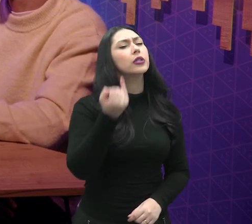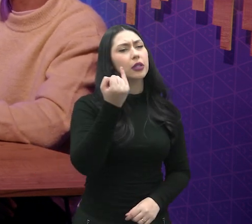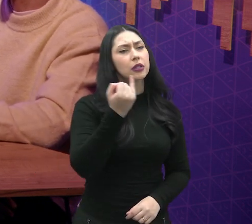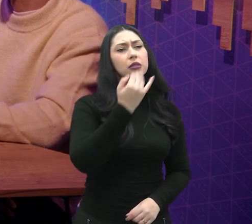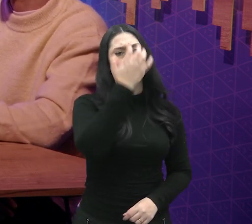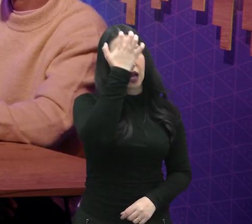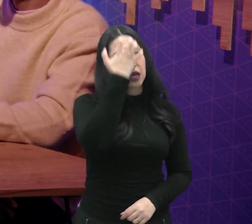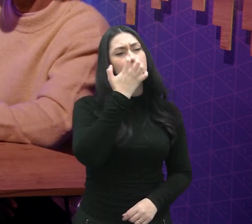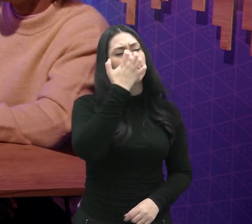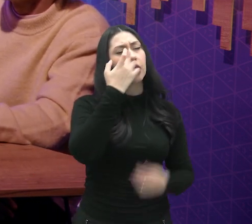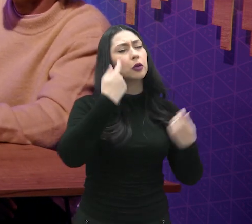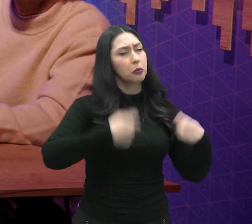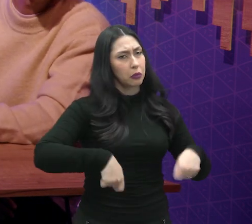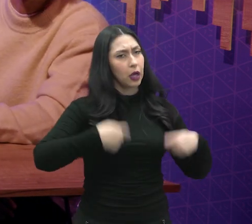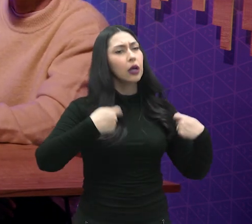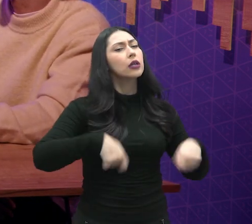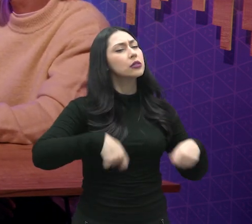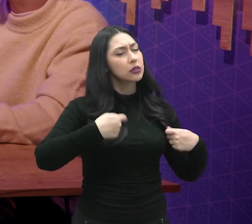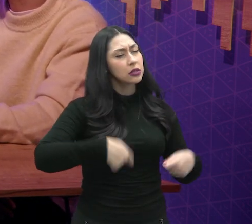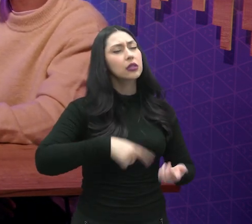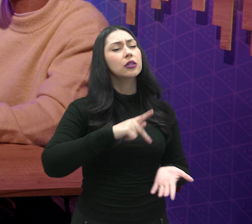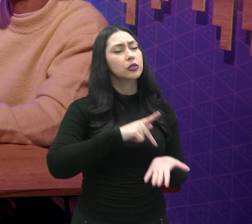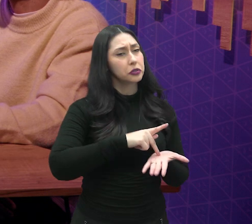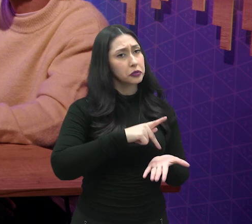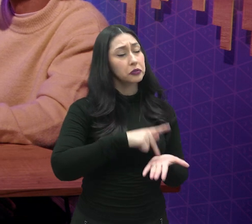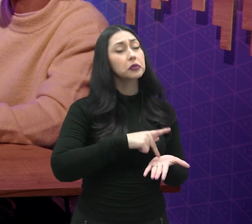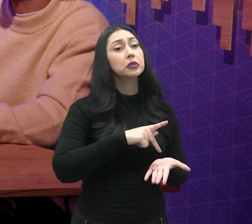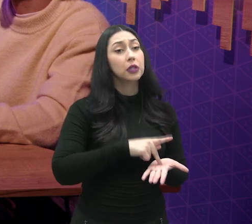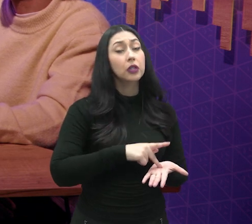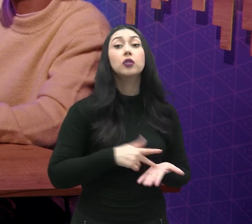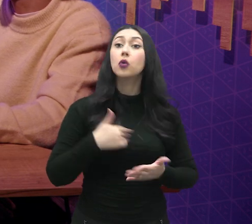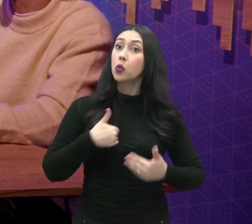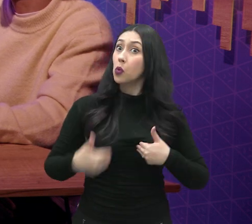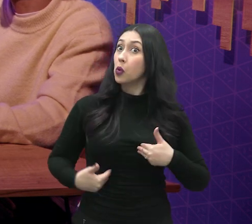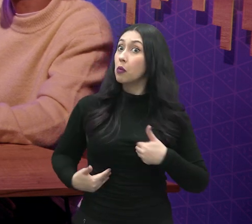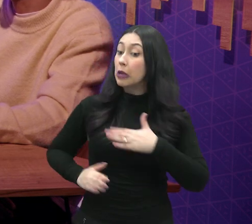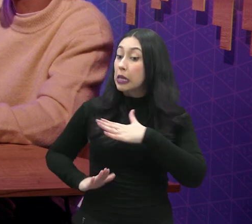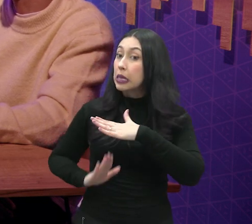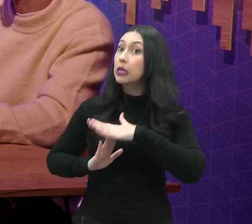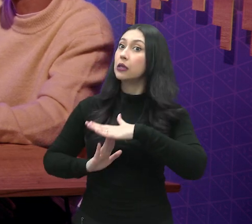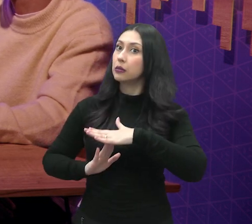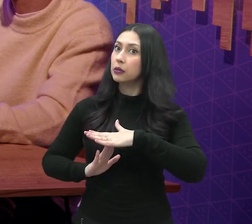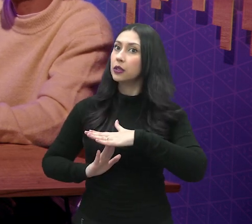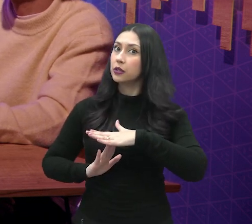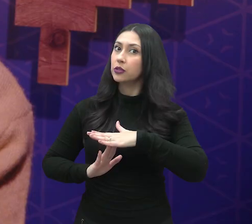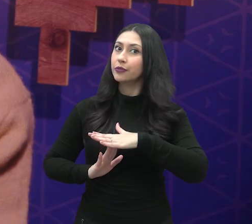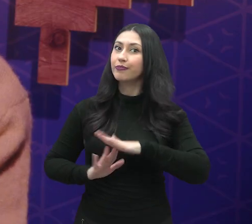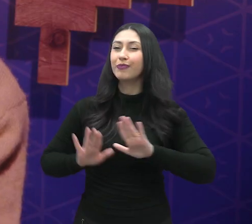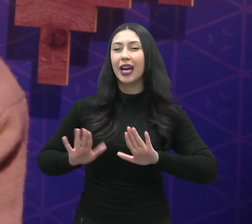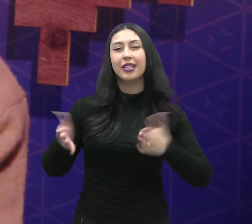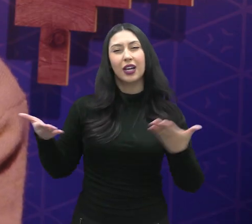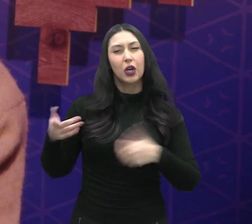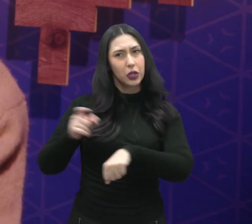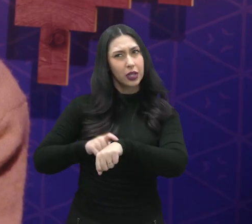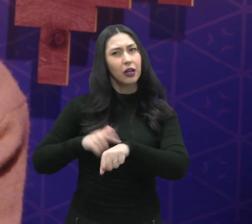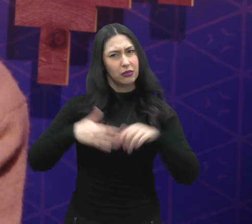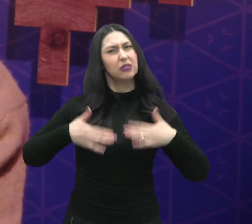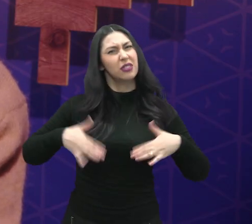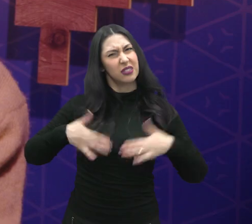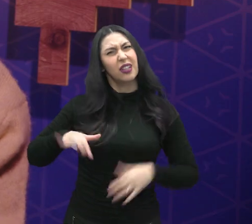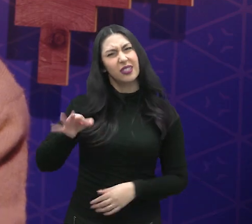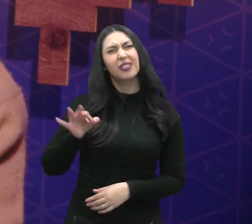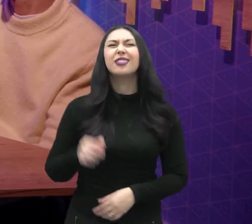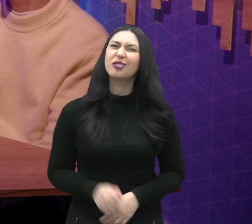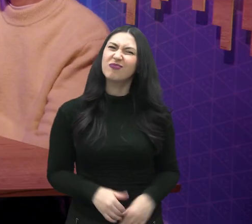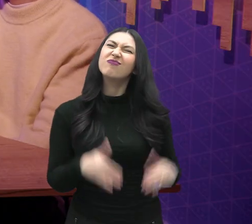é bobeira, não é luxo. Descanso é uma necessidade fisiológica. O corpo tem limite. Exatamente. Acho que tá na hora da gente descansar